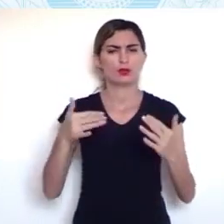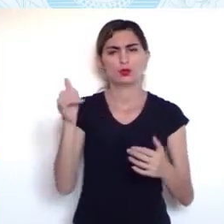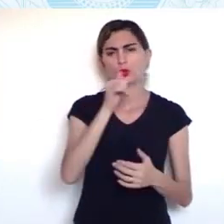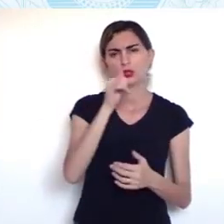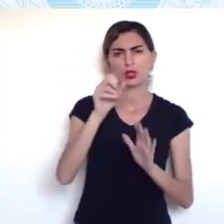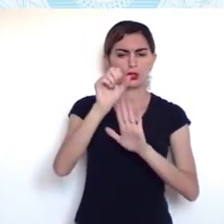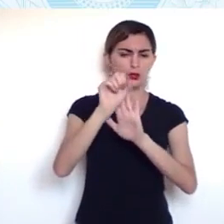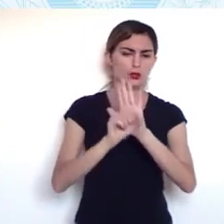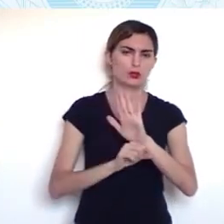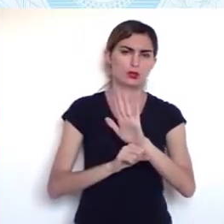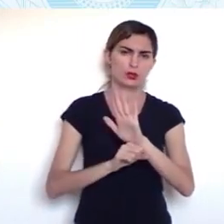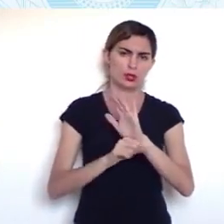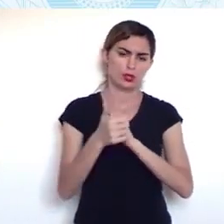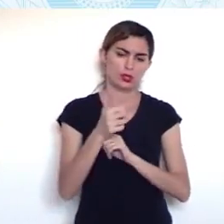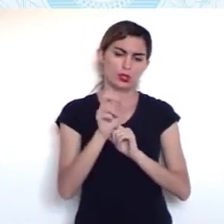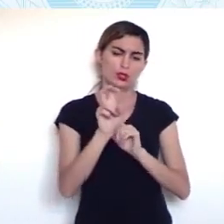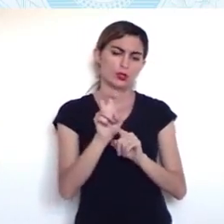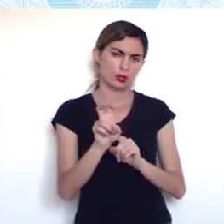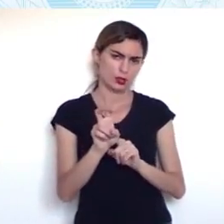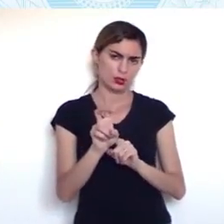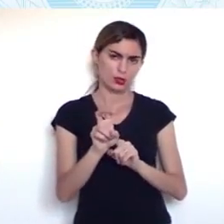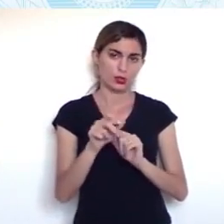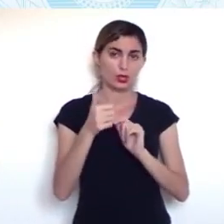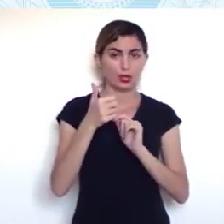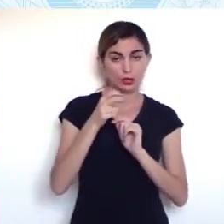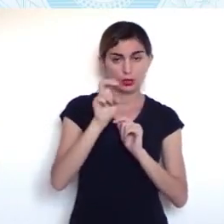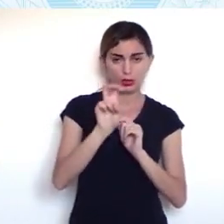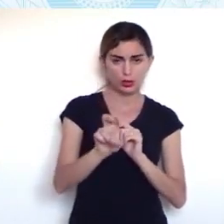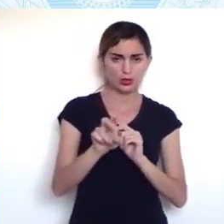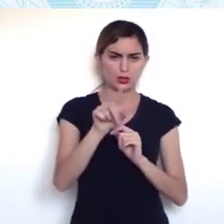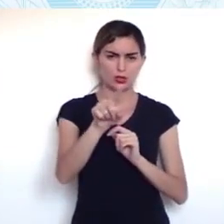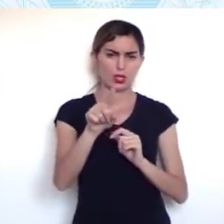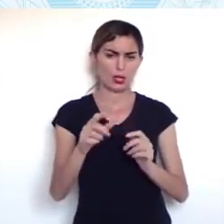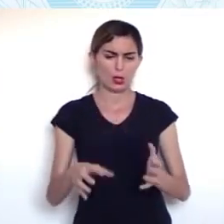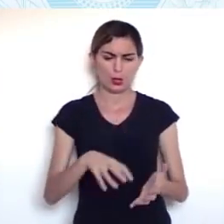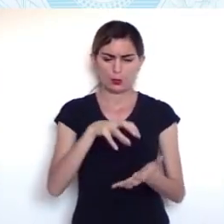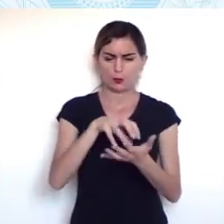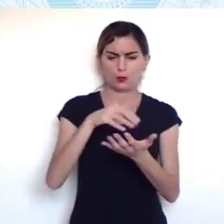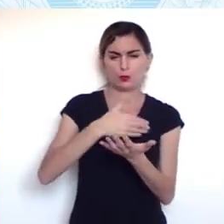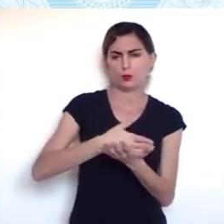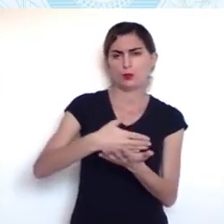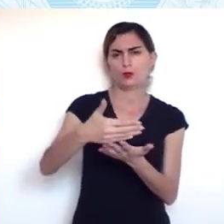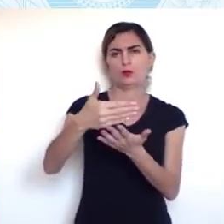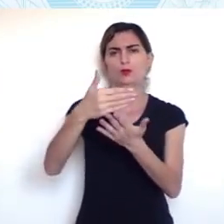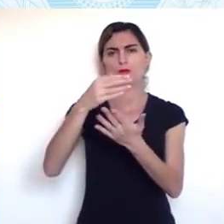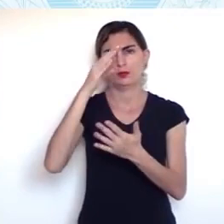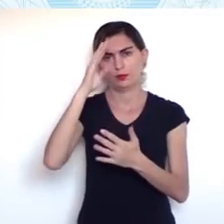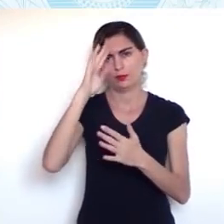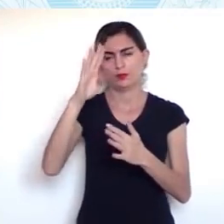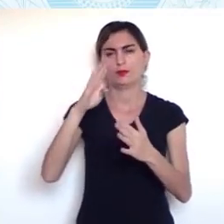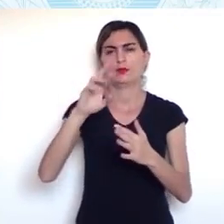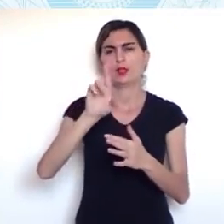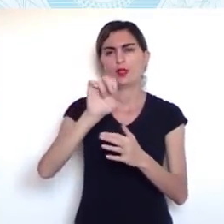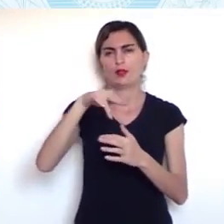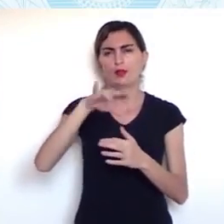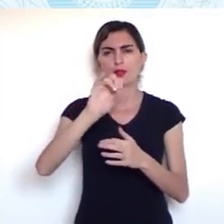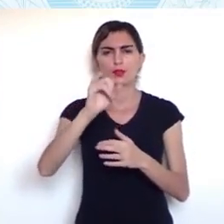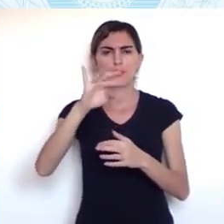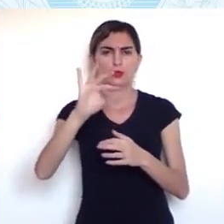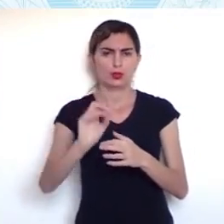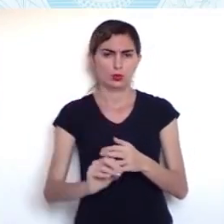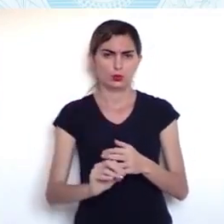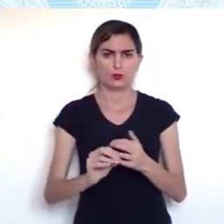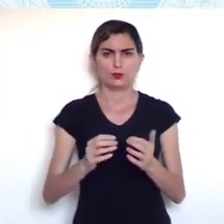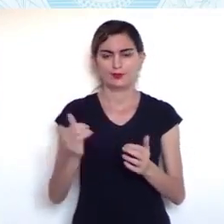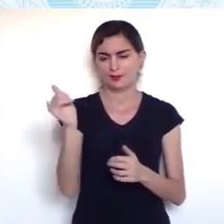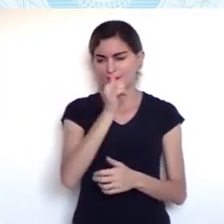a Itália no século XV. A Itália no século XV ela é o berço do Renascimento. O berço do